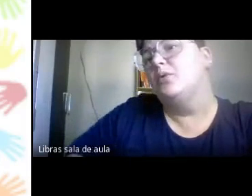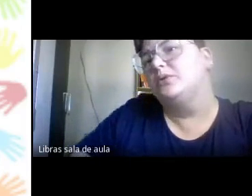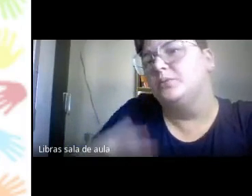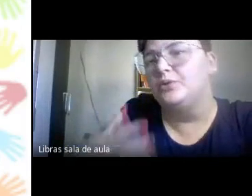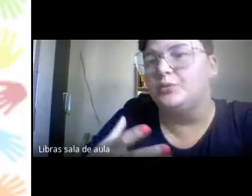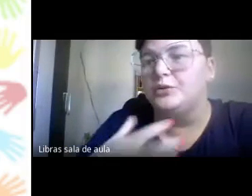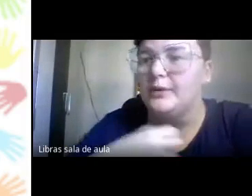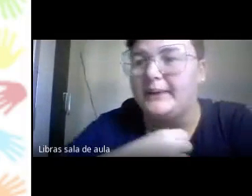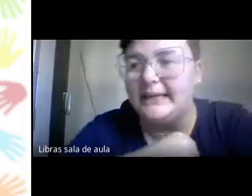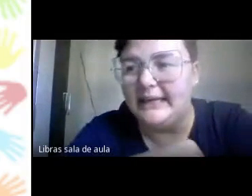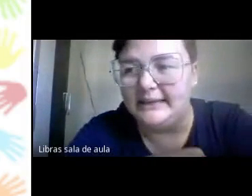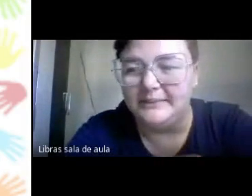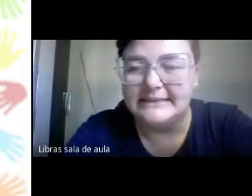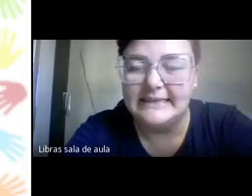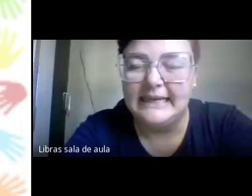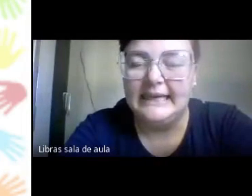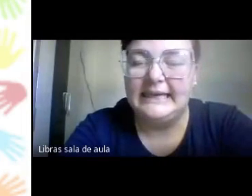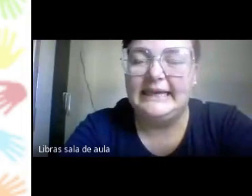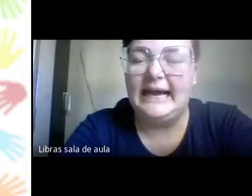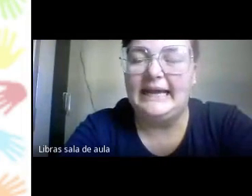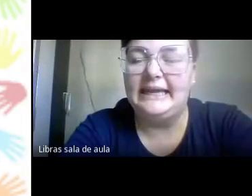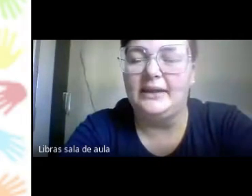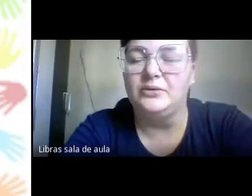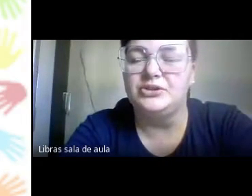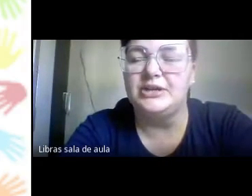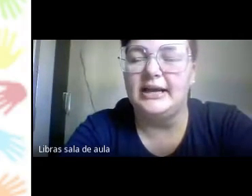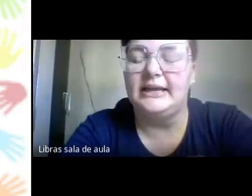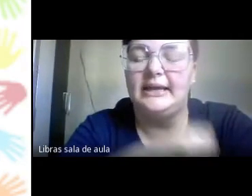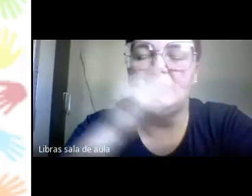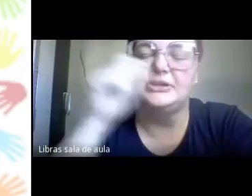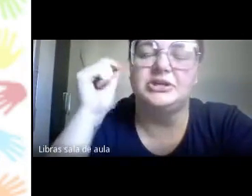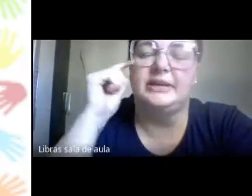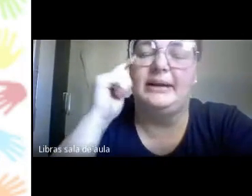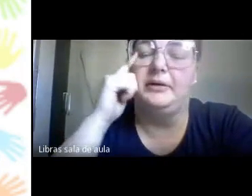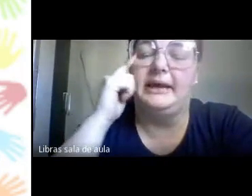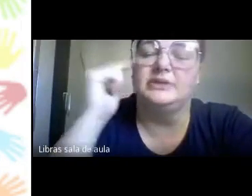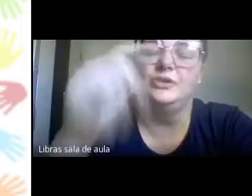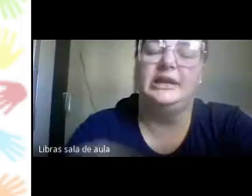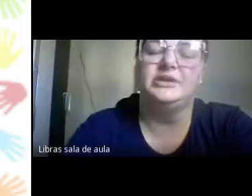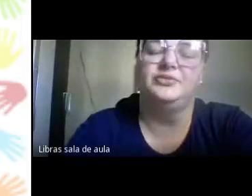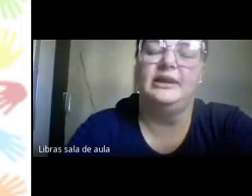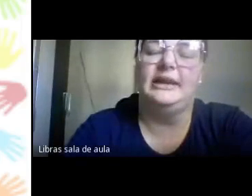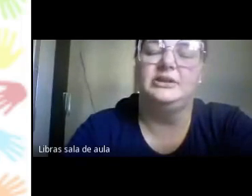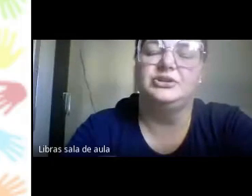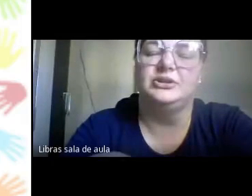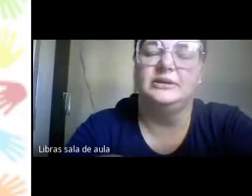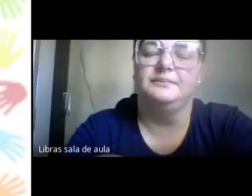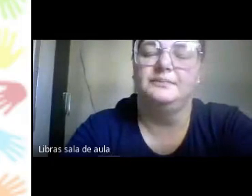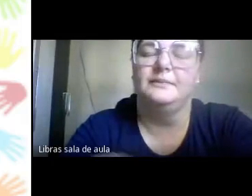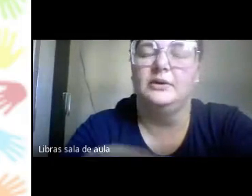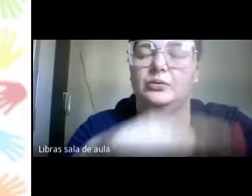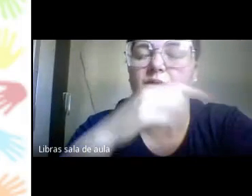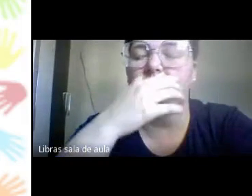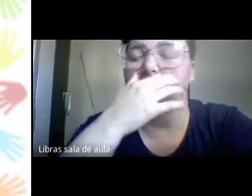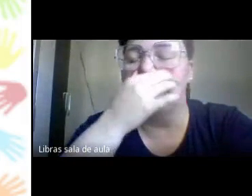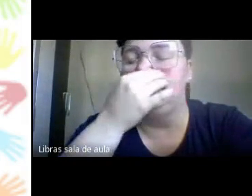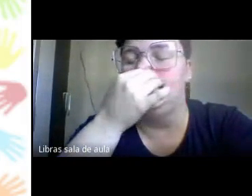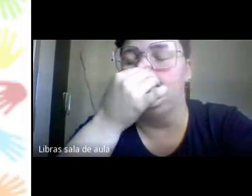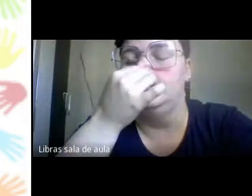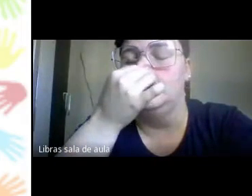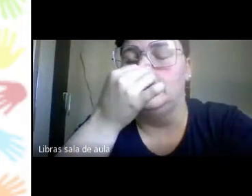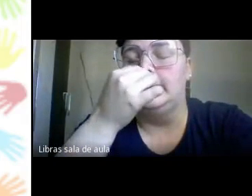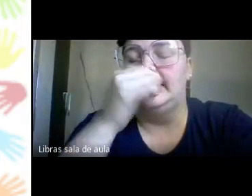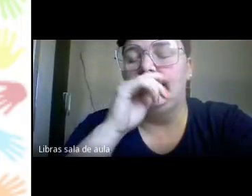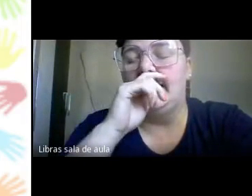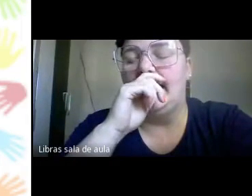queria muito, muito, muito aprender a Libras. E aí, o dia que a gente trabalhou, era a Joaninha Diferente, o nome desse